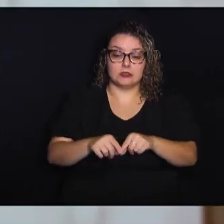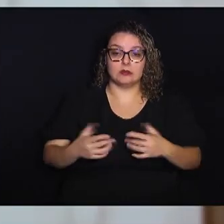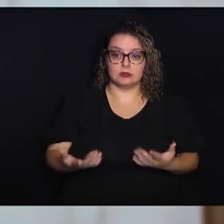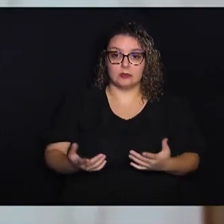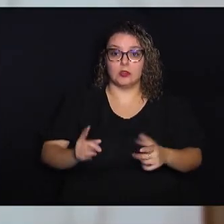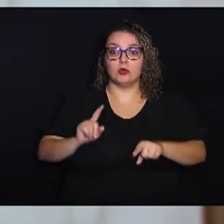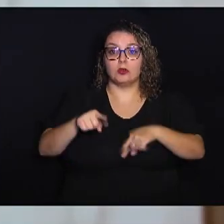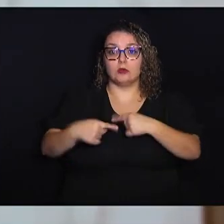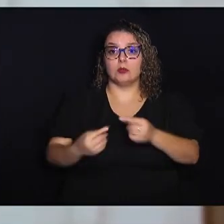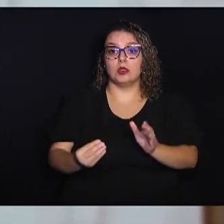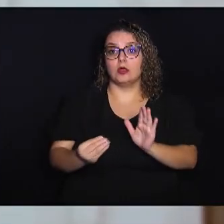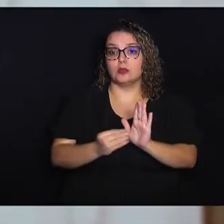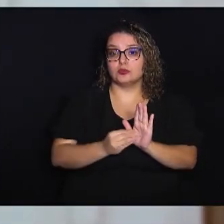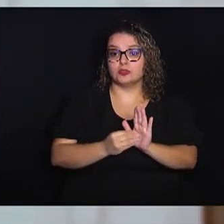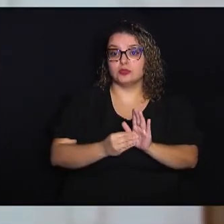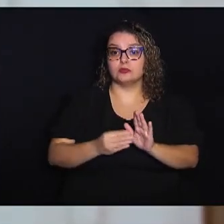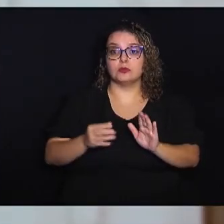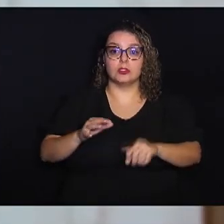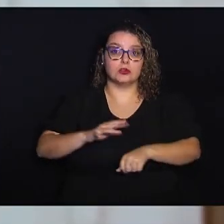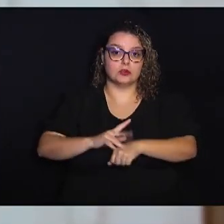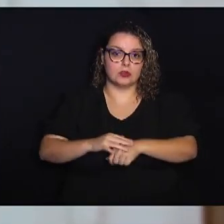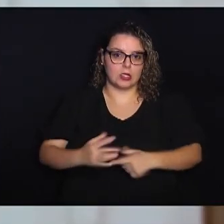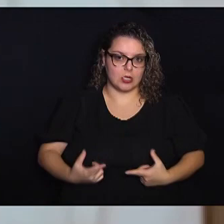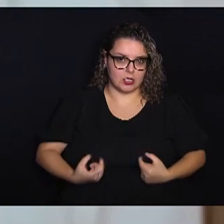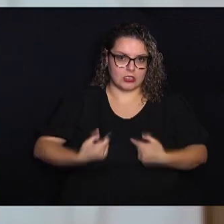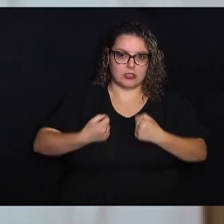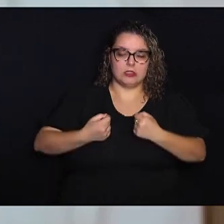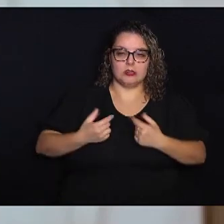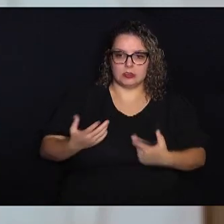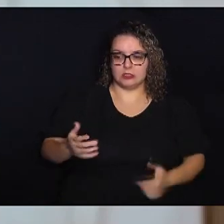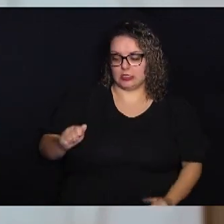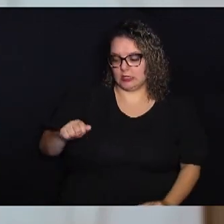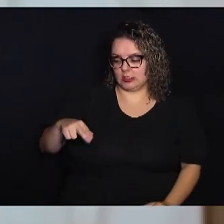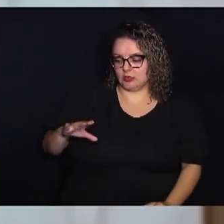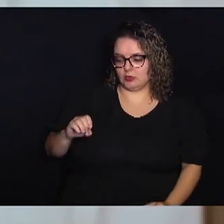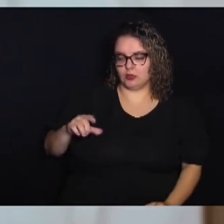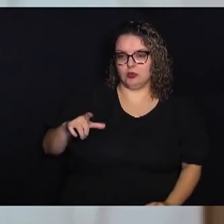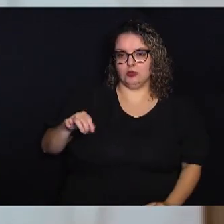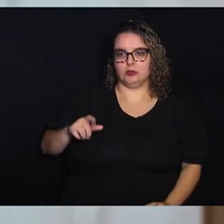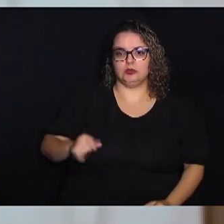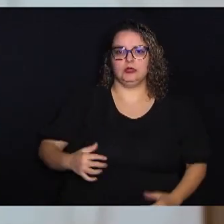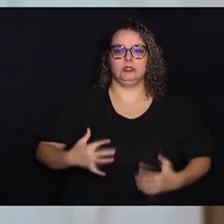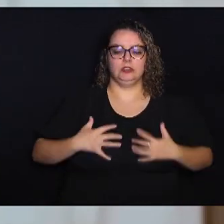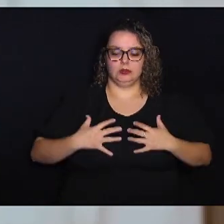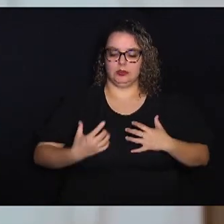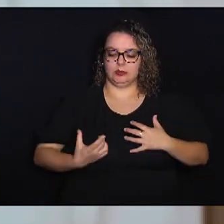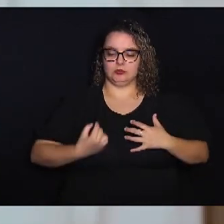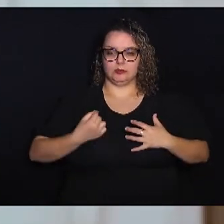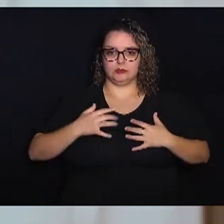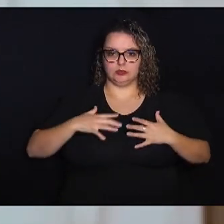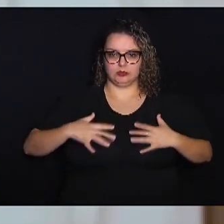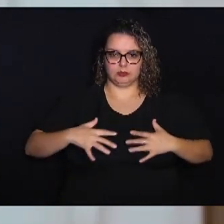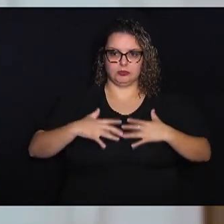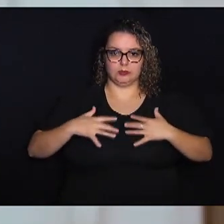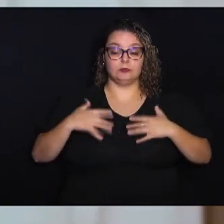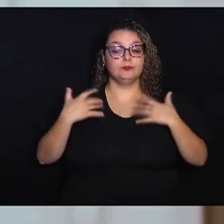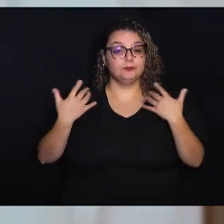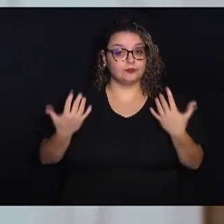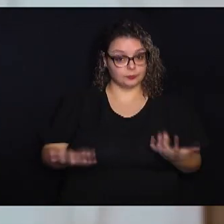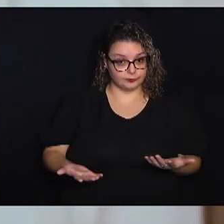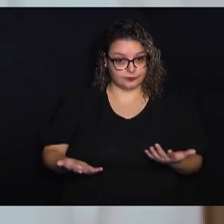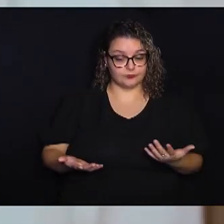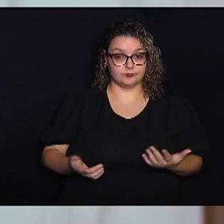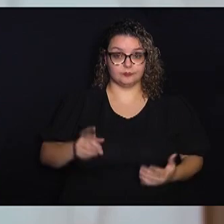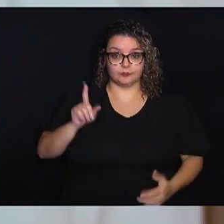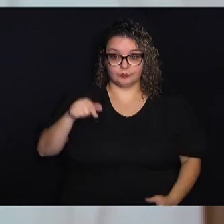a última linha de doenças, que, por exemplo, os cânceres, a oncologia, você tem também câncer de pulmão, câncer nessa região. Então, essas